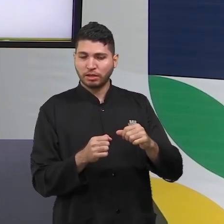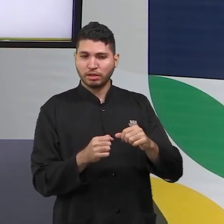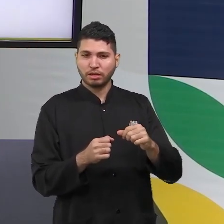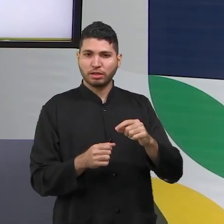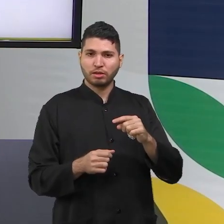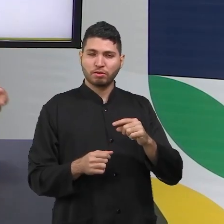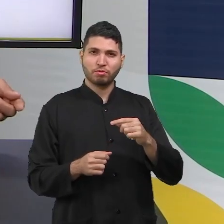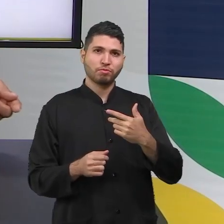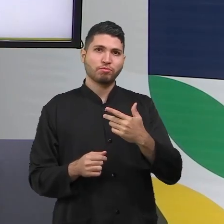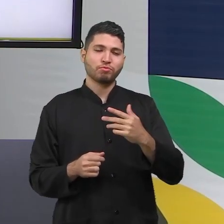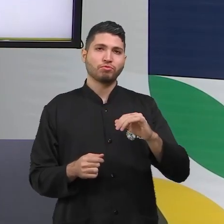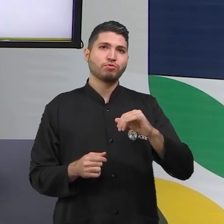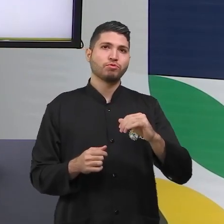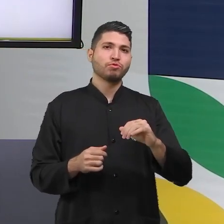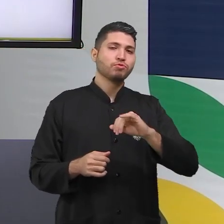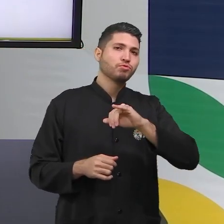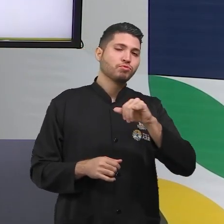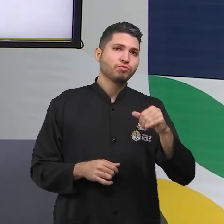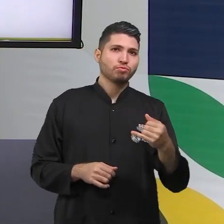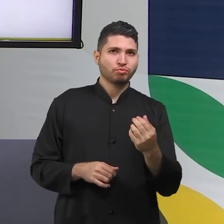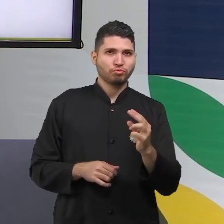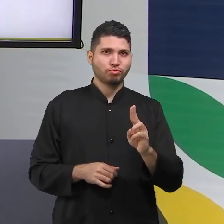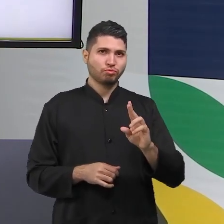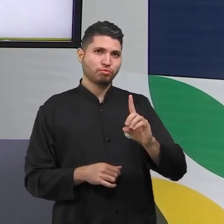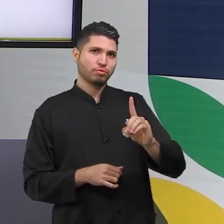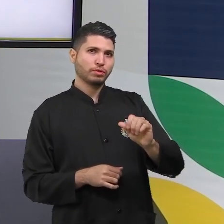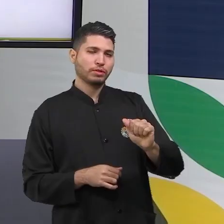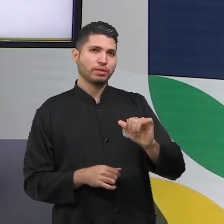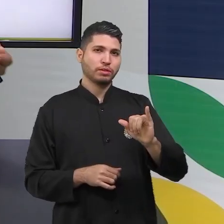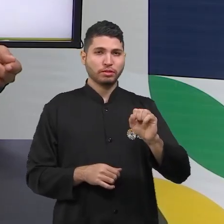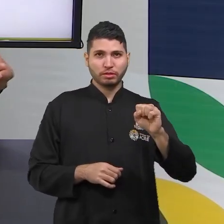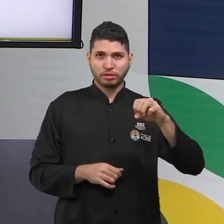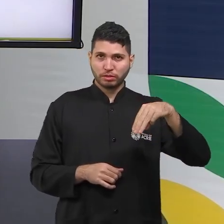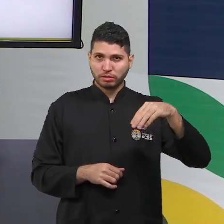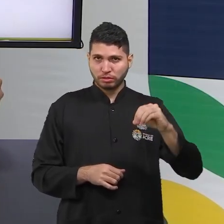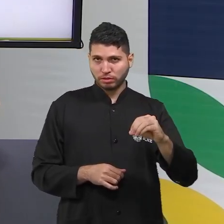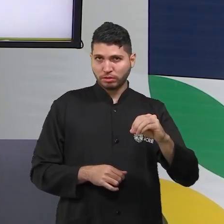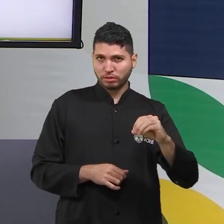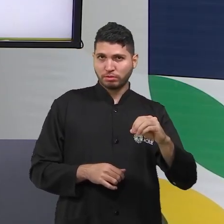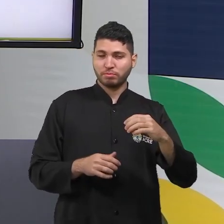diz não faça aos outros aquilo que te é detestável. Eu